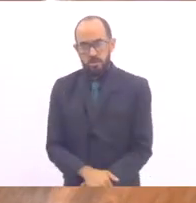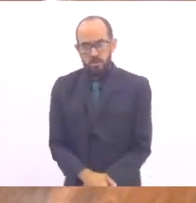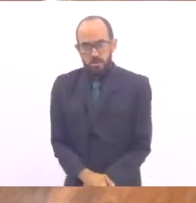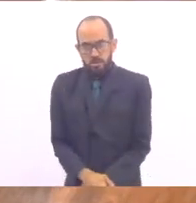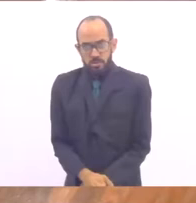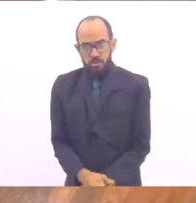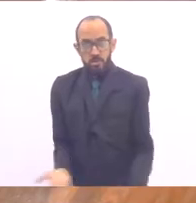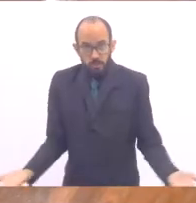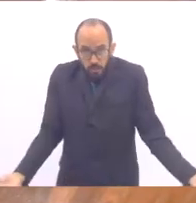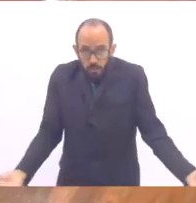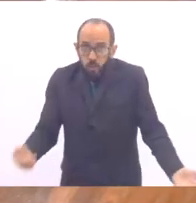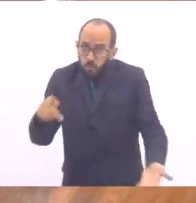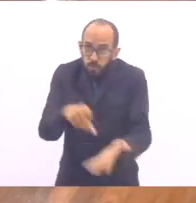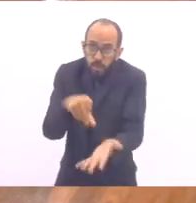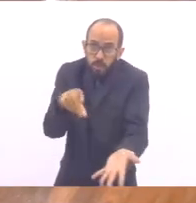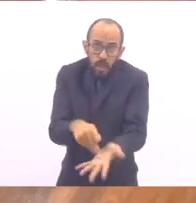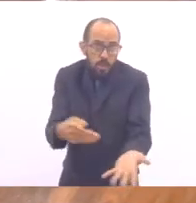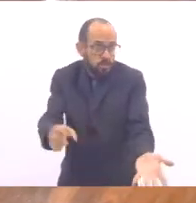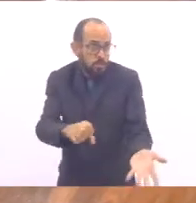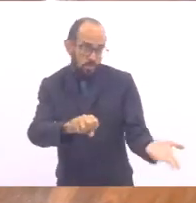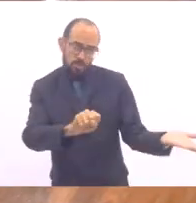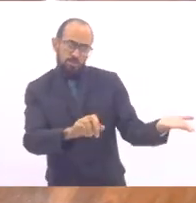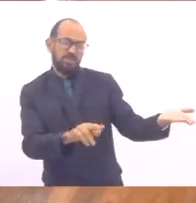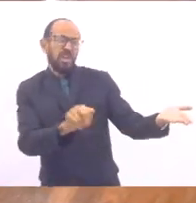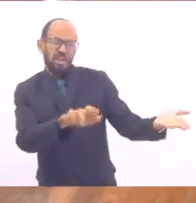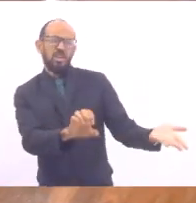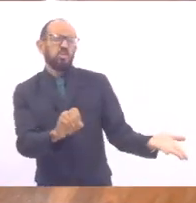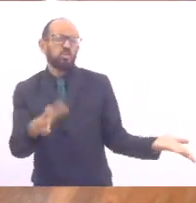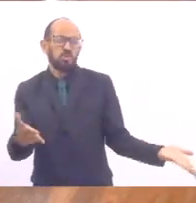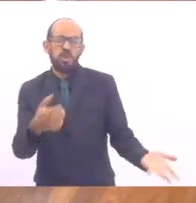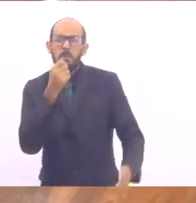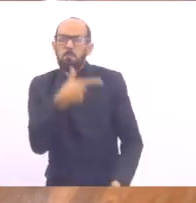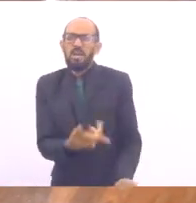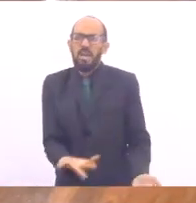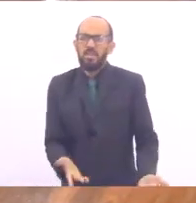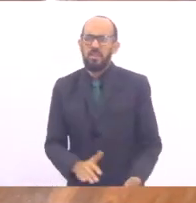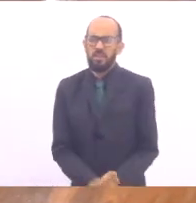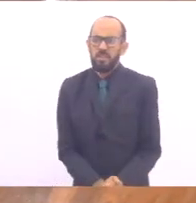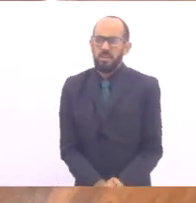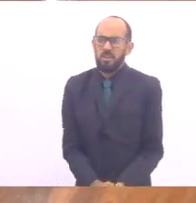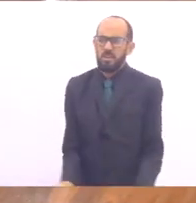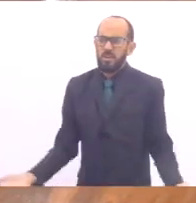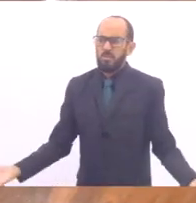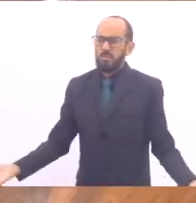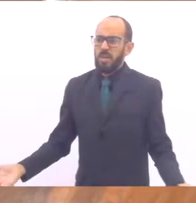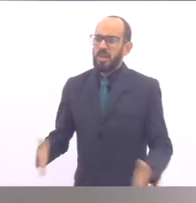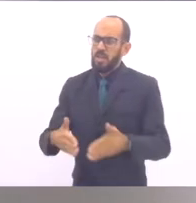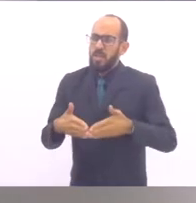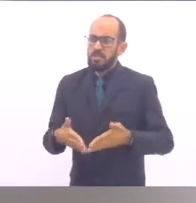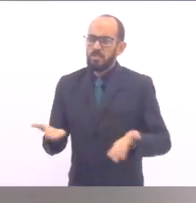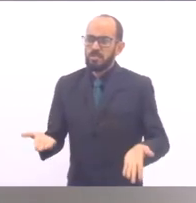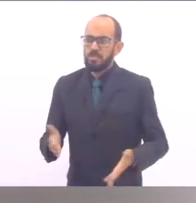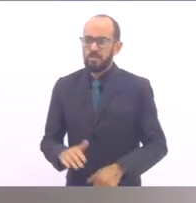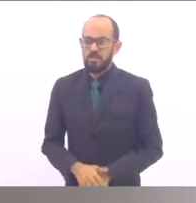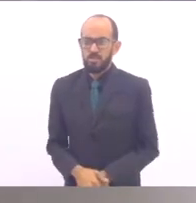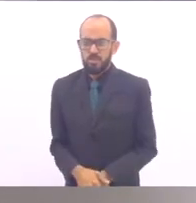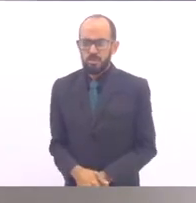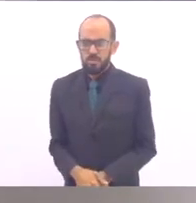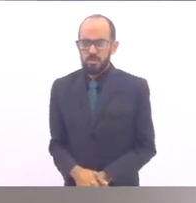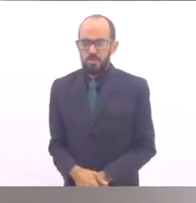E também, sinceramente, Sérgio... Santiago, só para informação, o INEA não licencia todas as atividades do